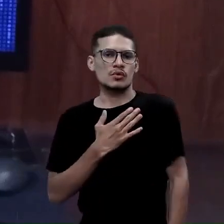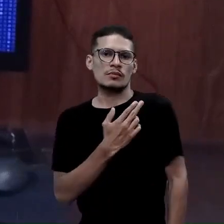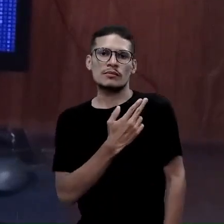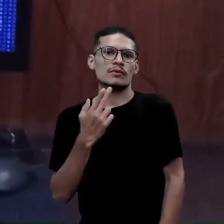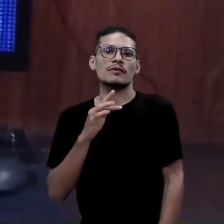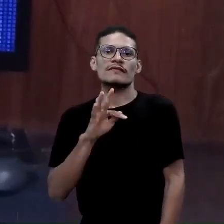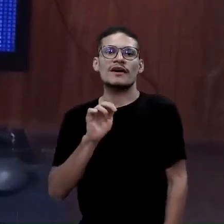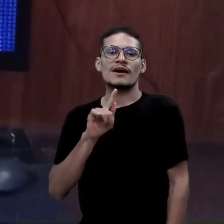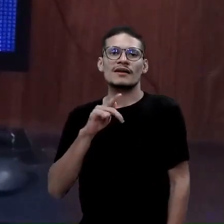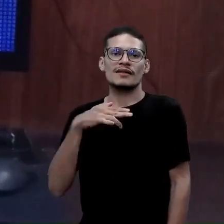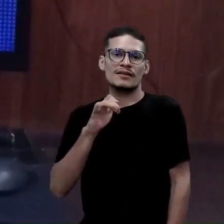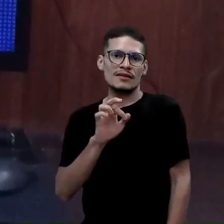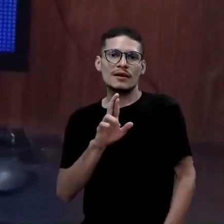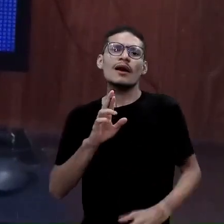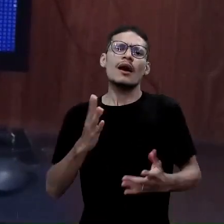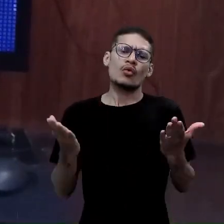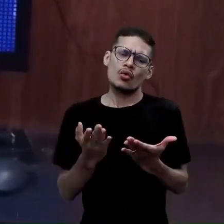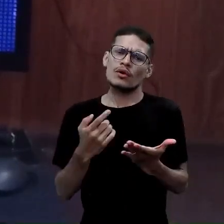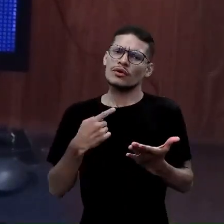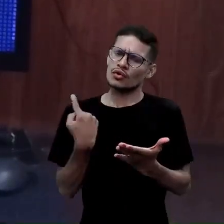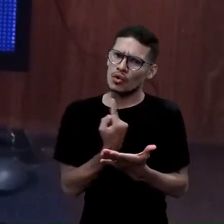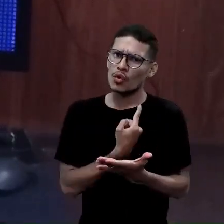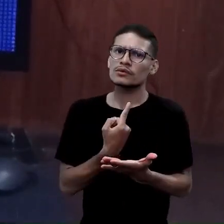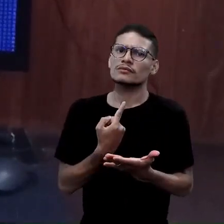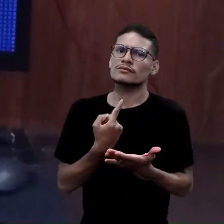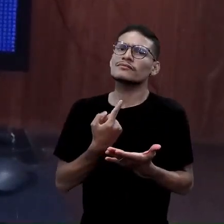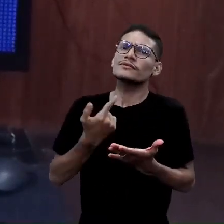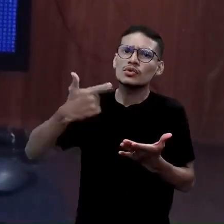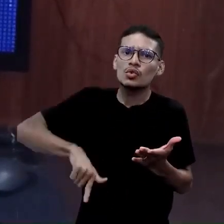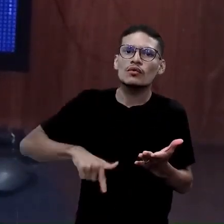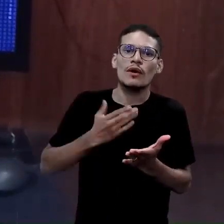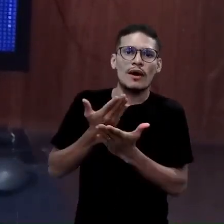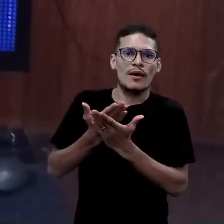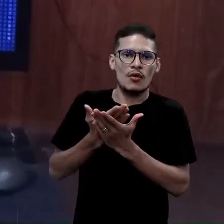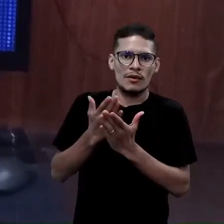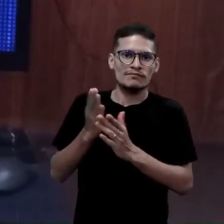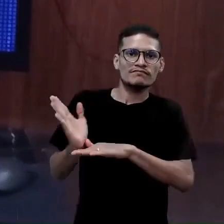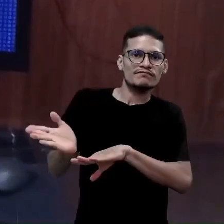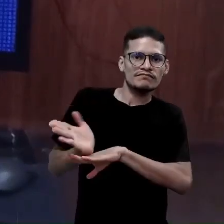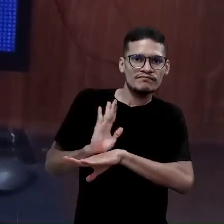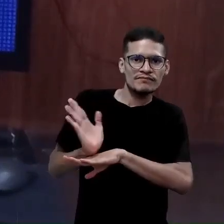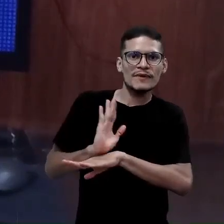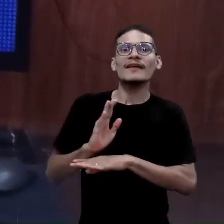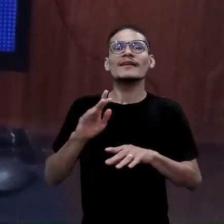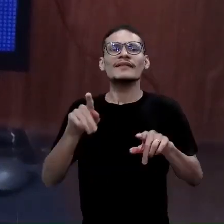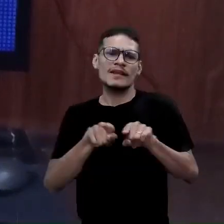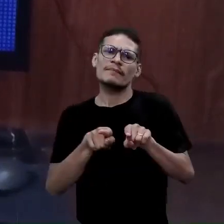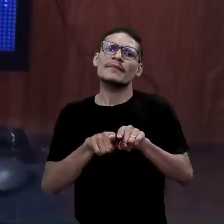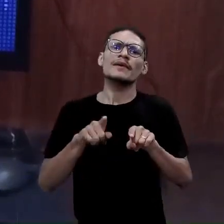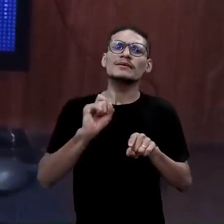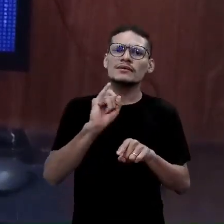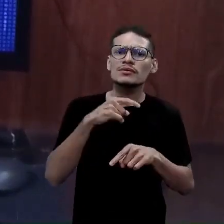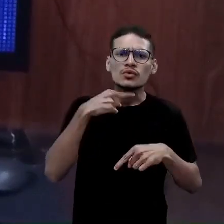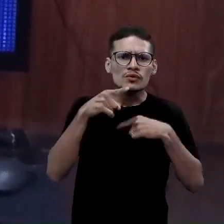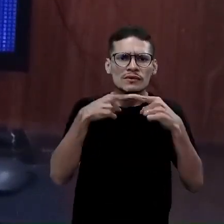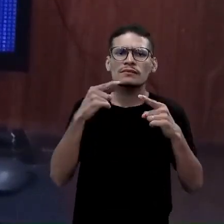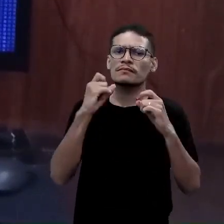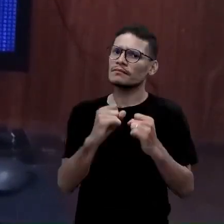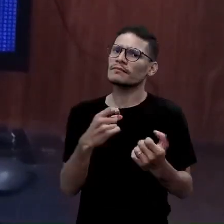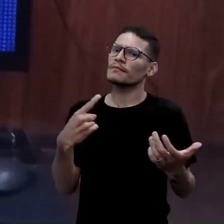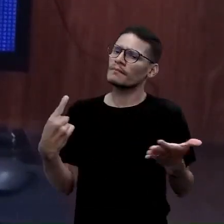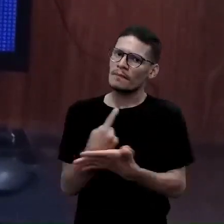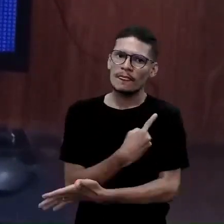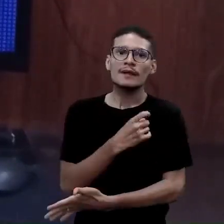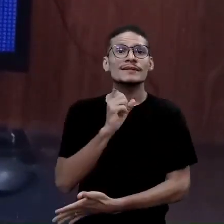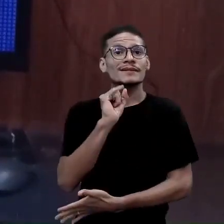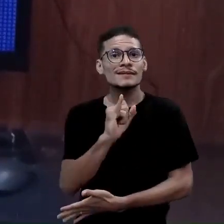estou aqui com você para mais essa videoaula. Também estarei com você lá nos fóruns da disciplina, caso você precise de